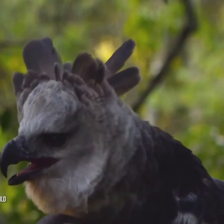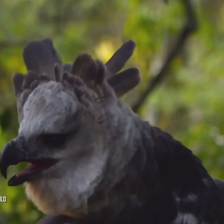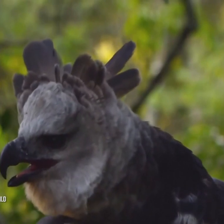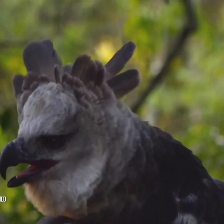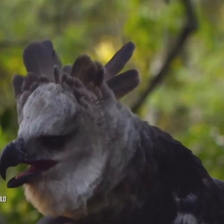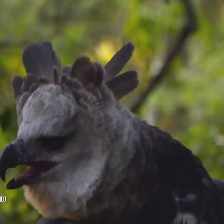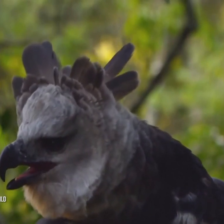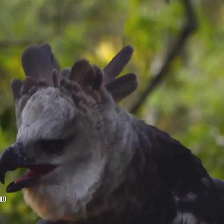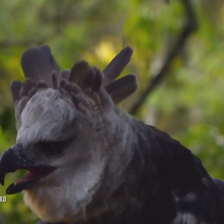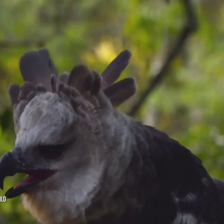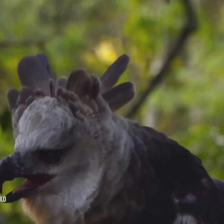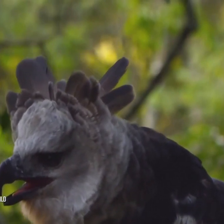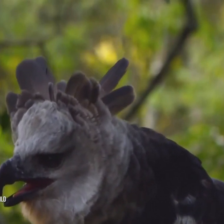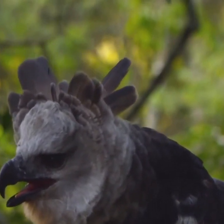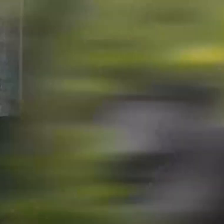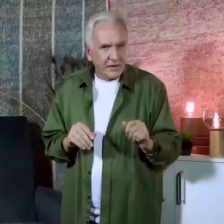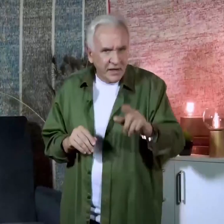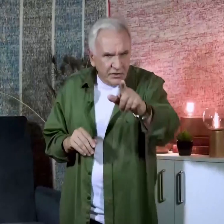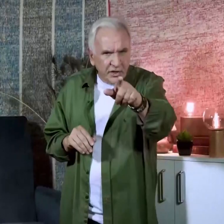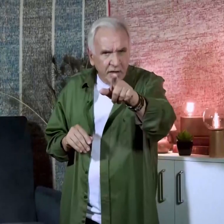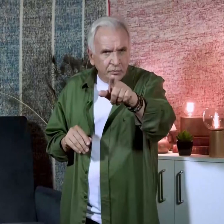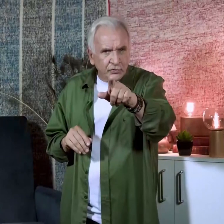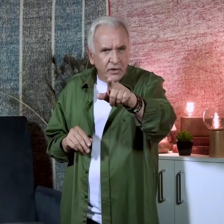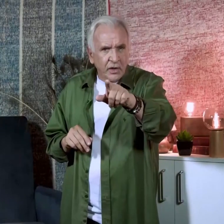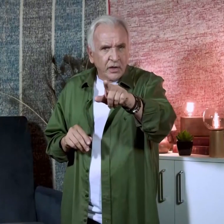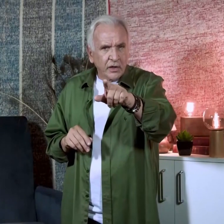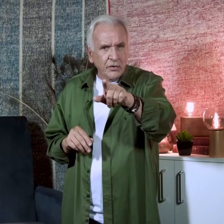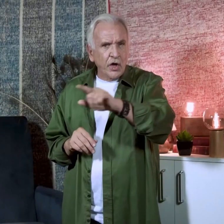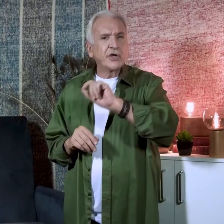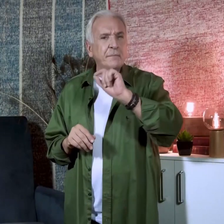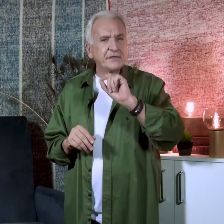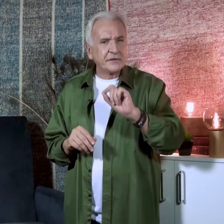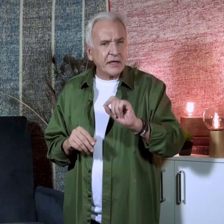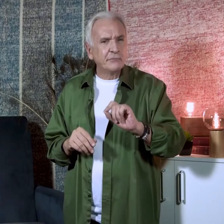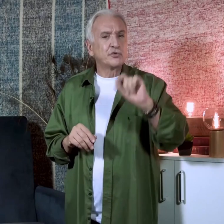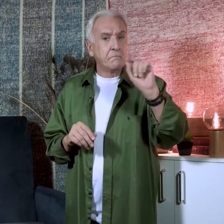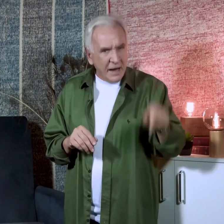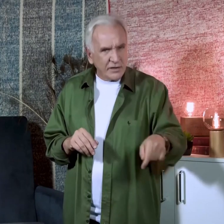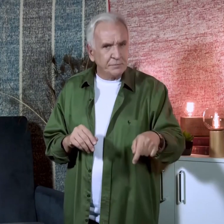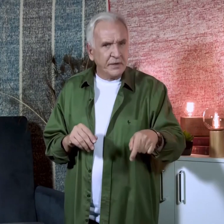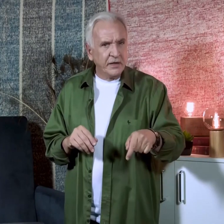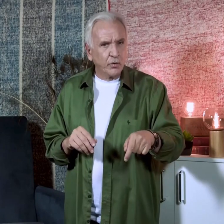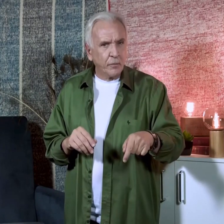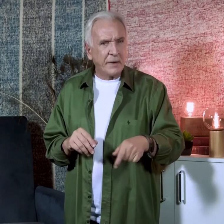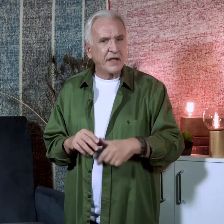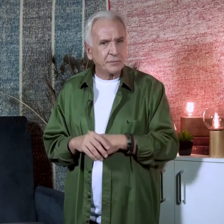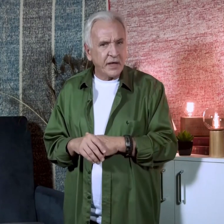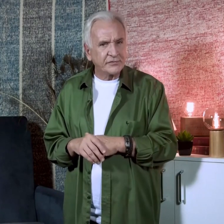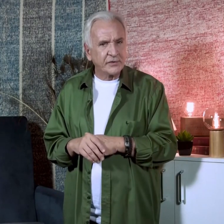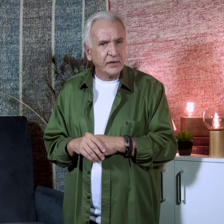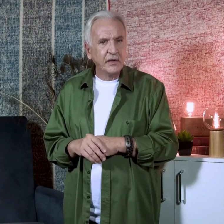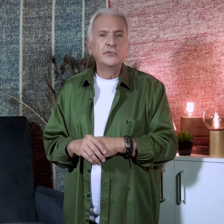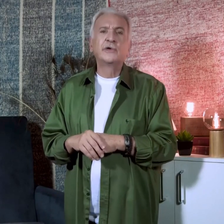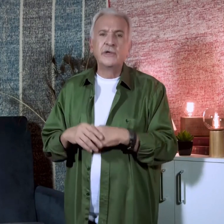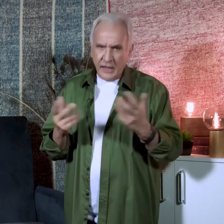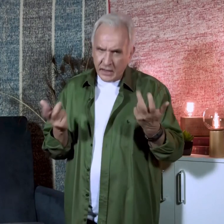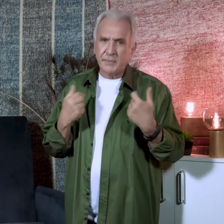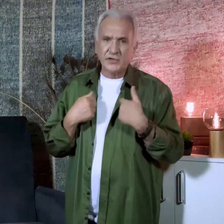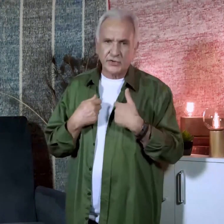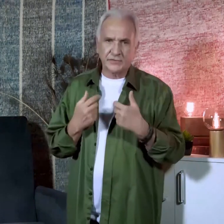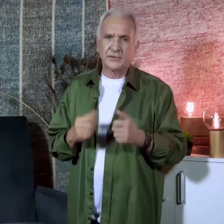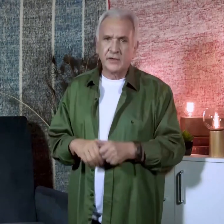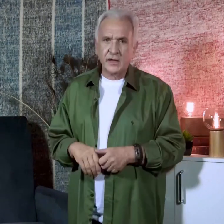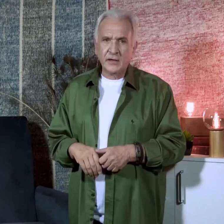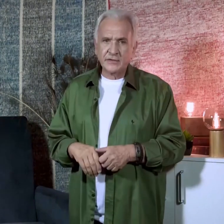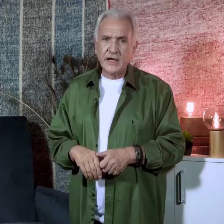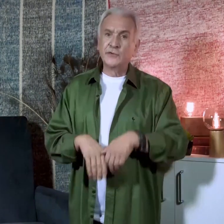invés de aparecer em áreas mais abertas. E digamos que nós representamos mais perigo para a espécie do que ela